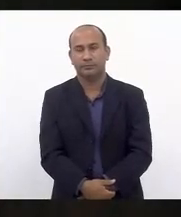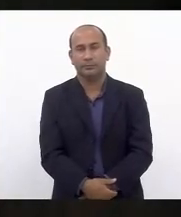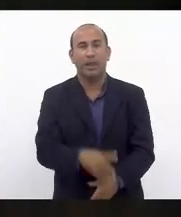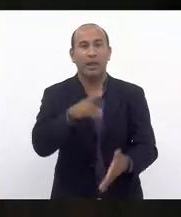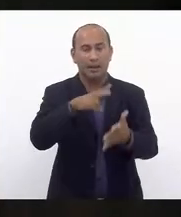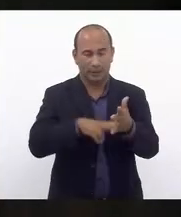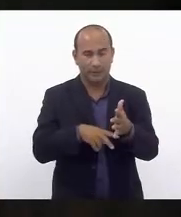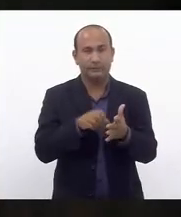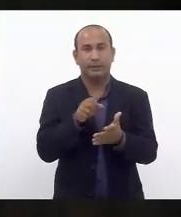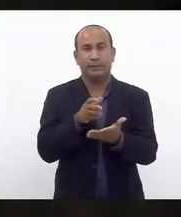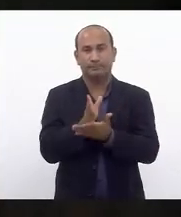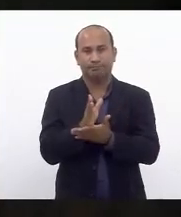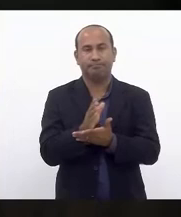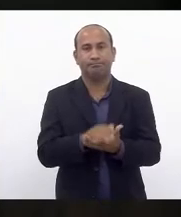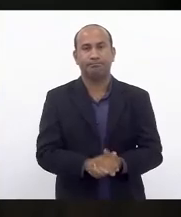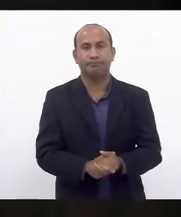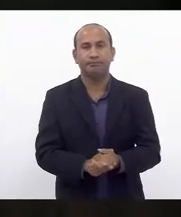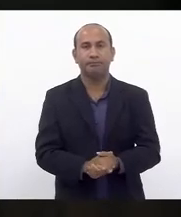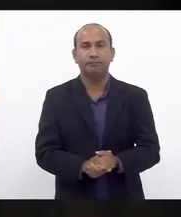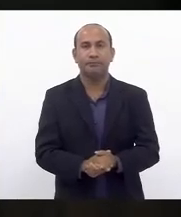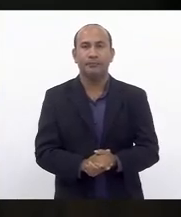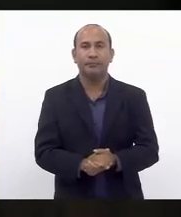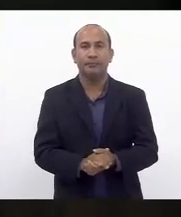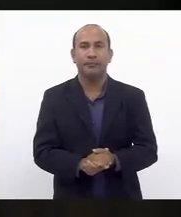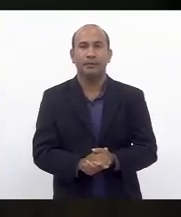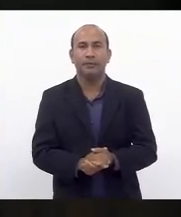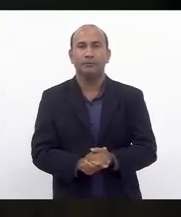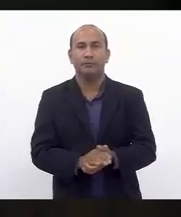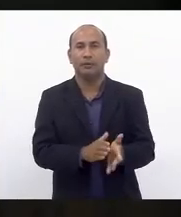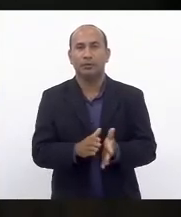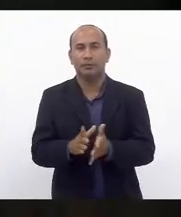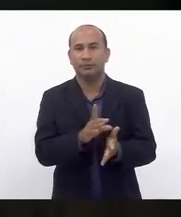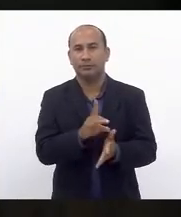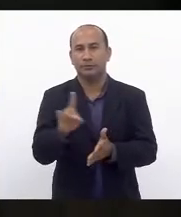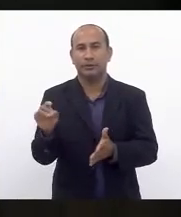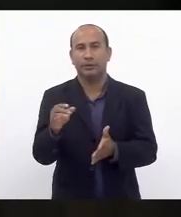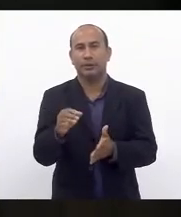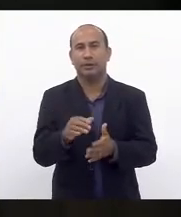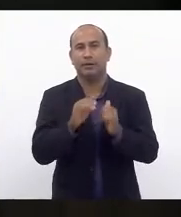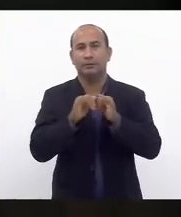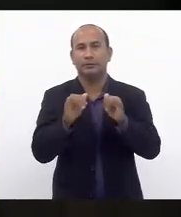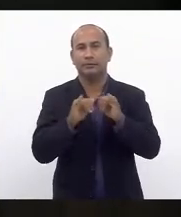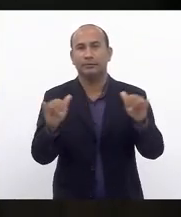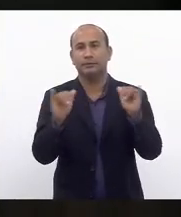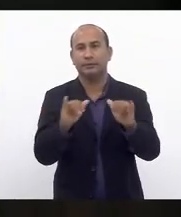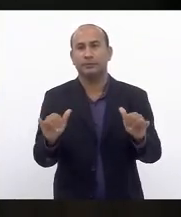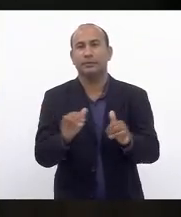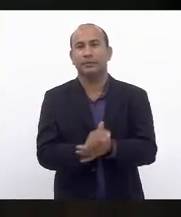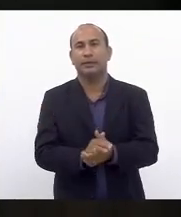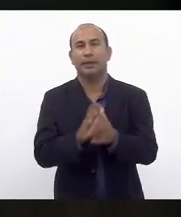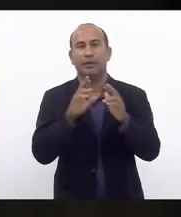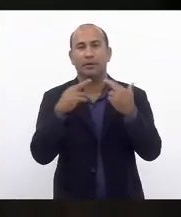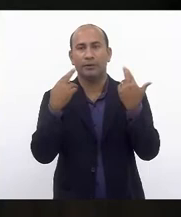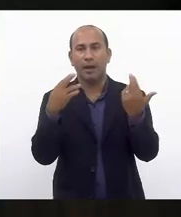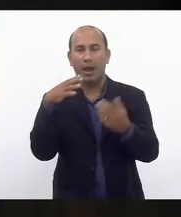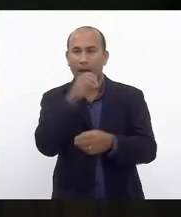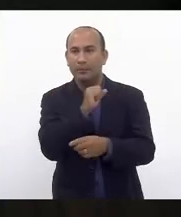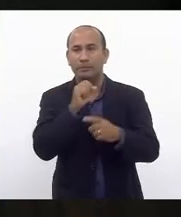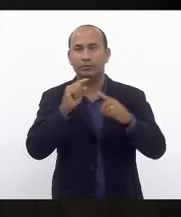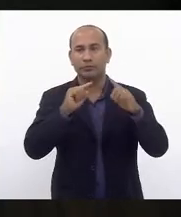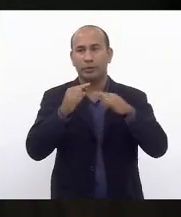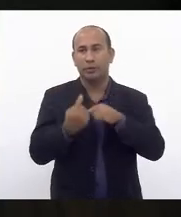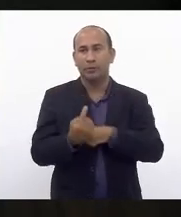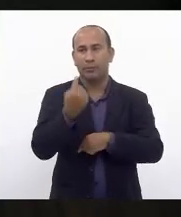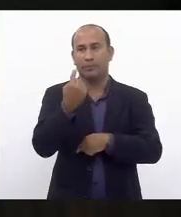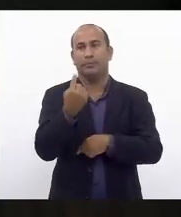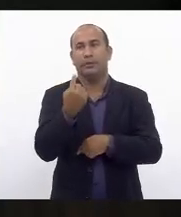Lida e aprovada a ata, passa-se a ordem do dia. Anuncio, em regime de urgência, em discussão única,